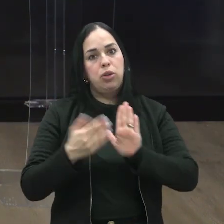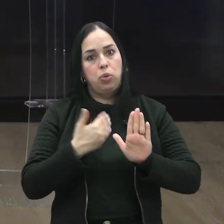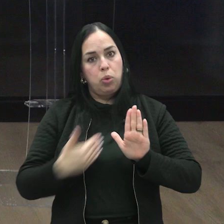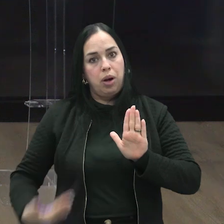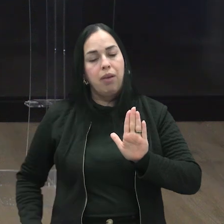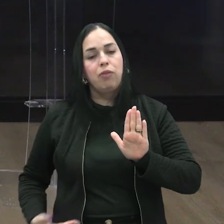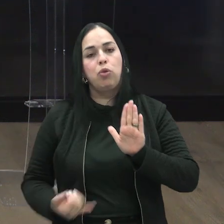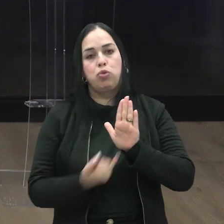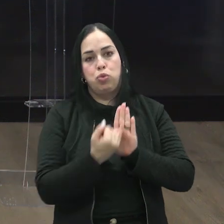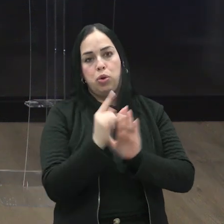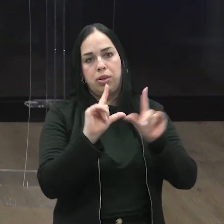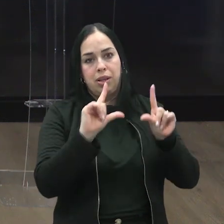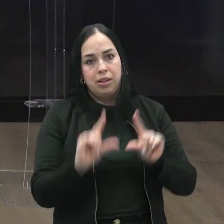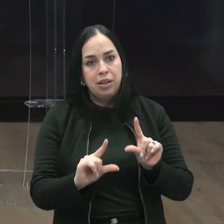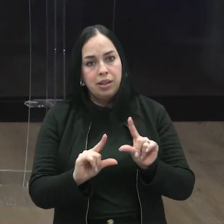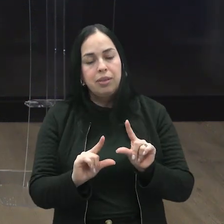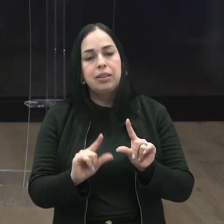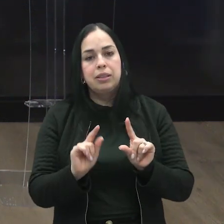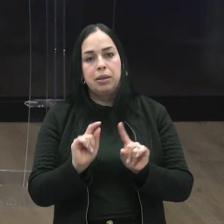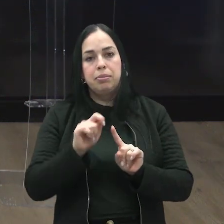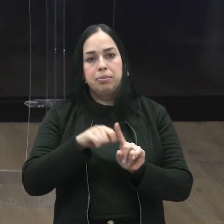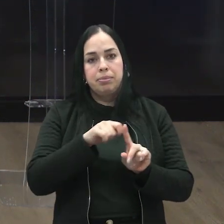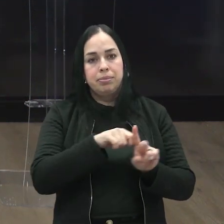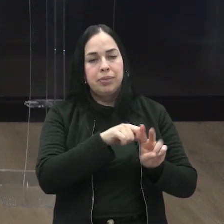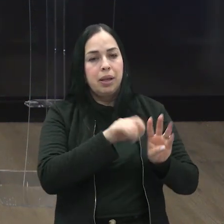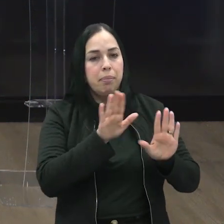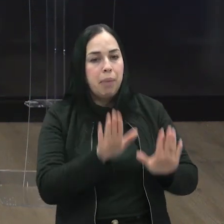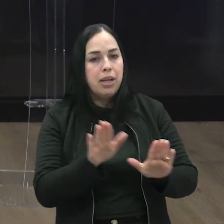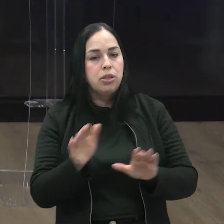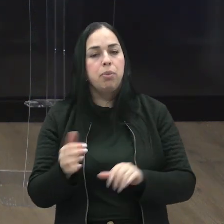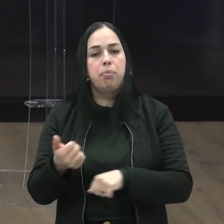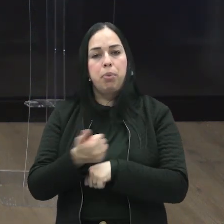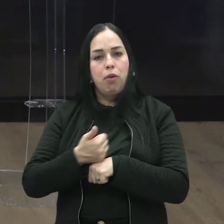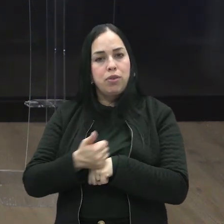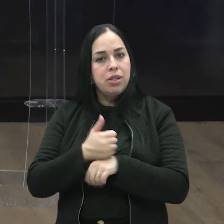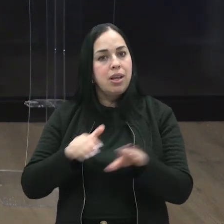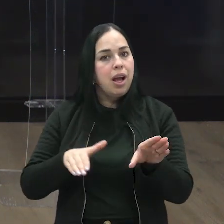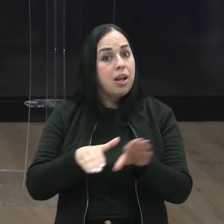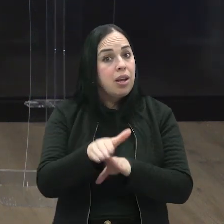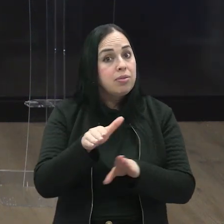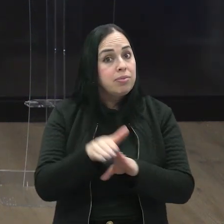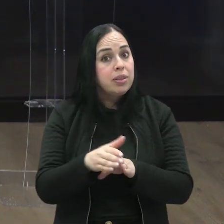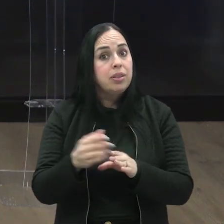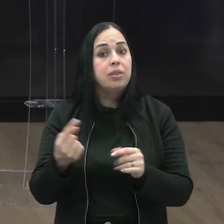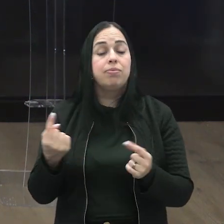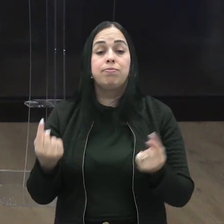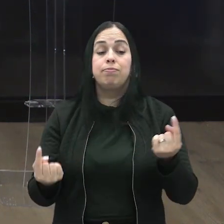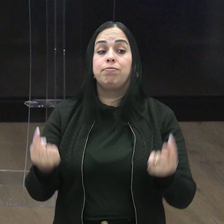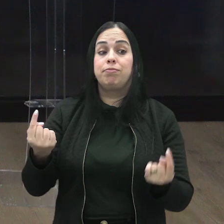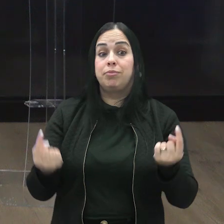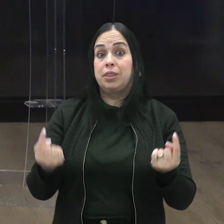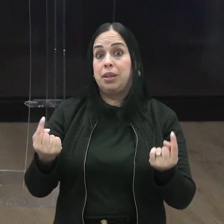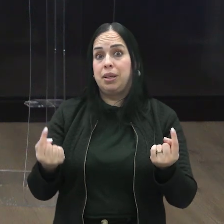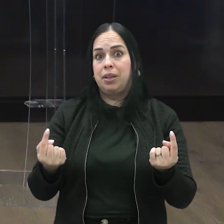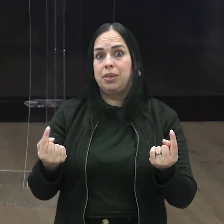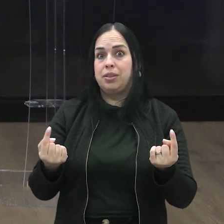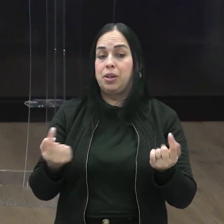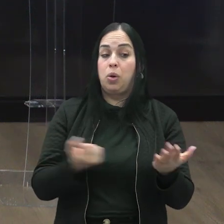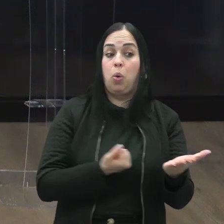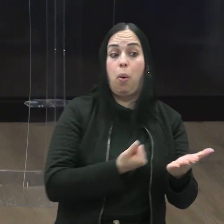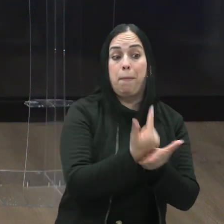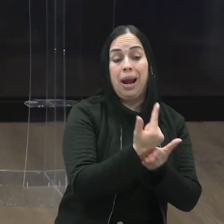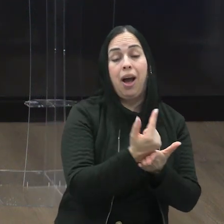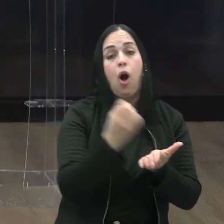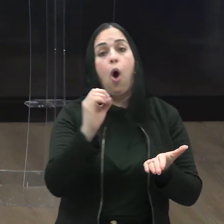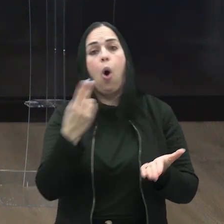que prometem juros menores para o financiamento, especialistas aconselham avaliar qual o melhor